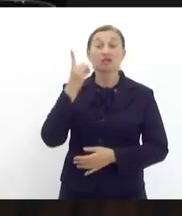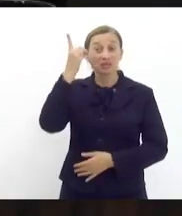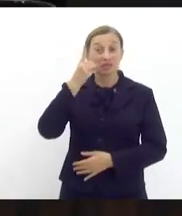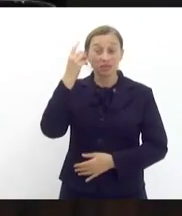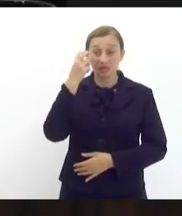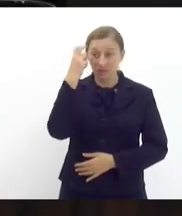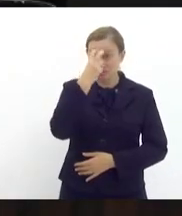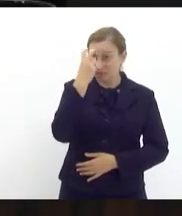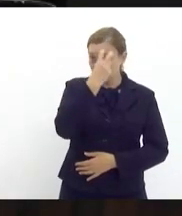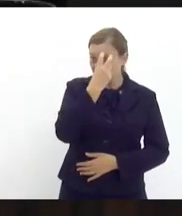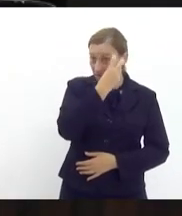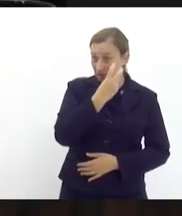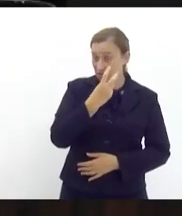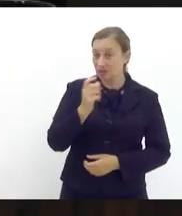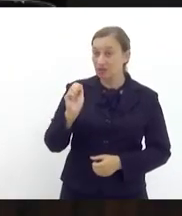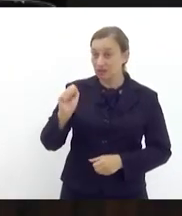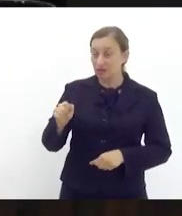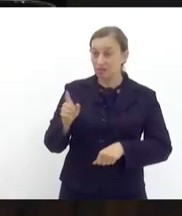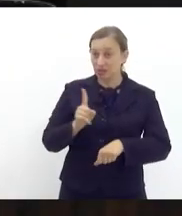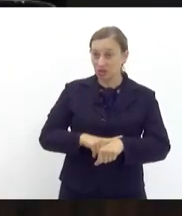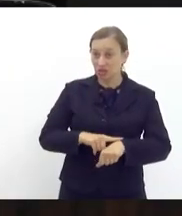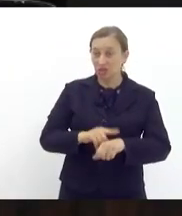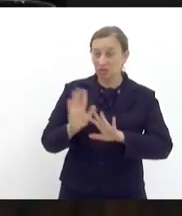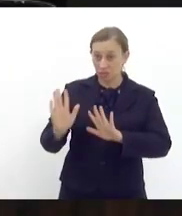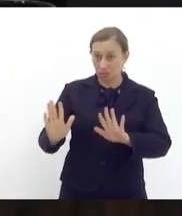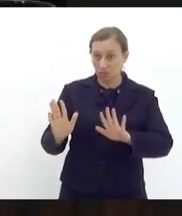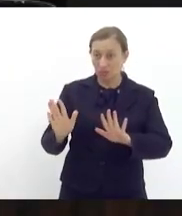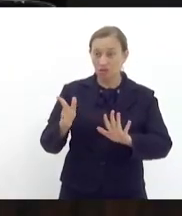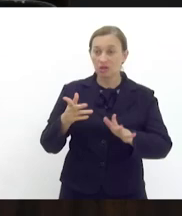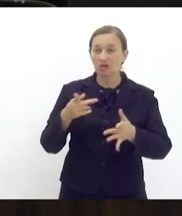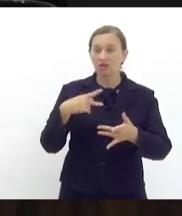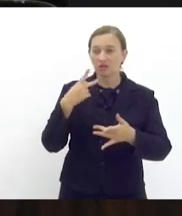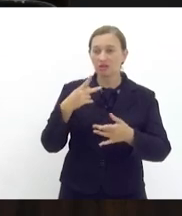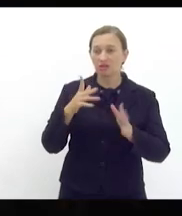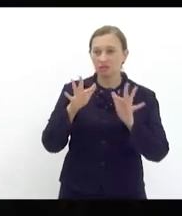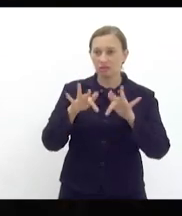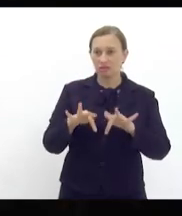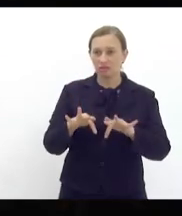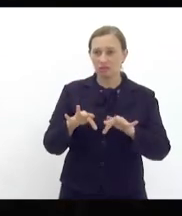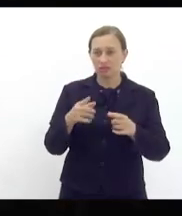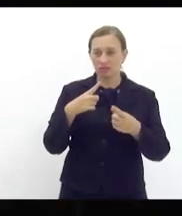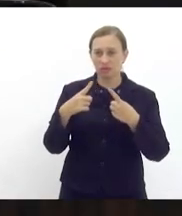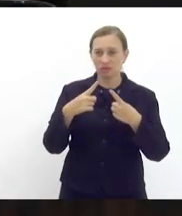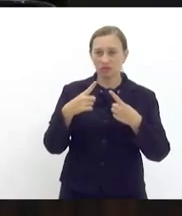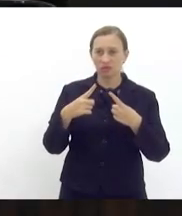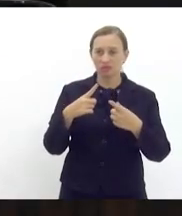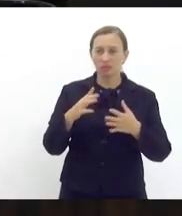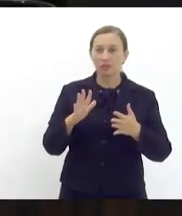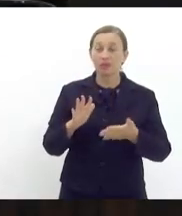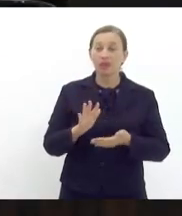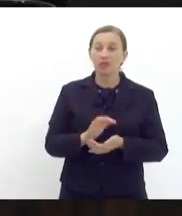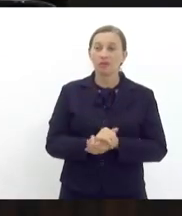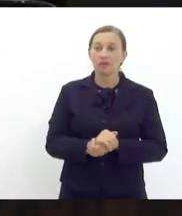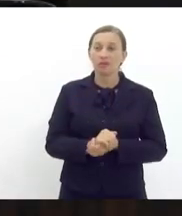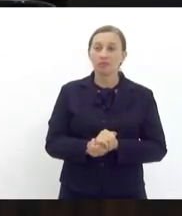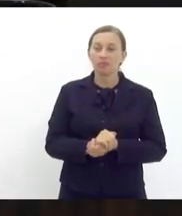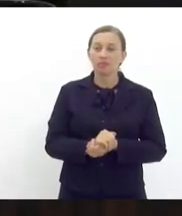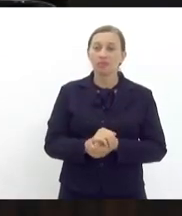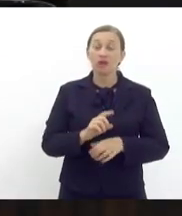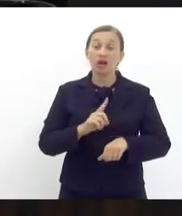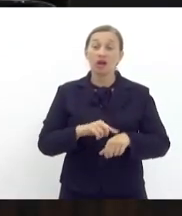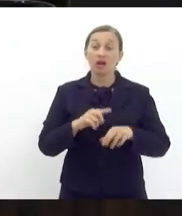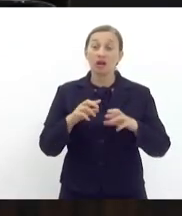eu vou dar mais tempo para a vossa excelência completar seu agradeço que a vossa excelência seja generosa comigo como foi com os outros obrigado a sessão está